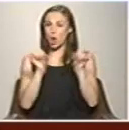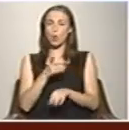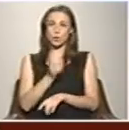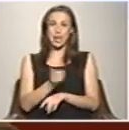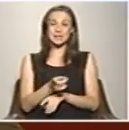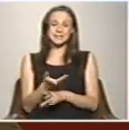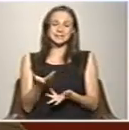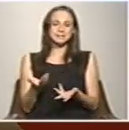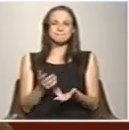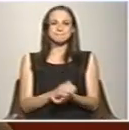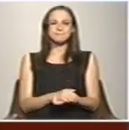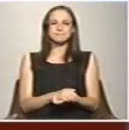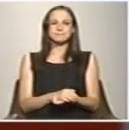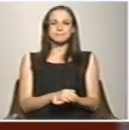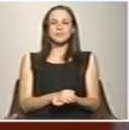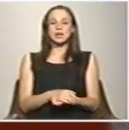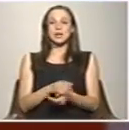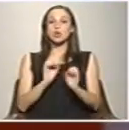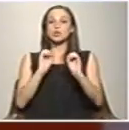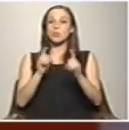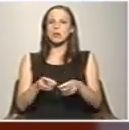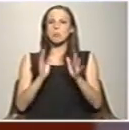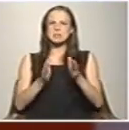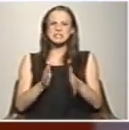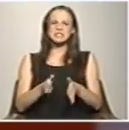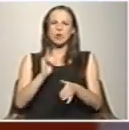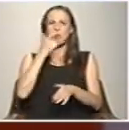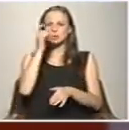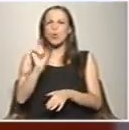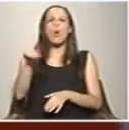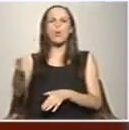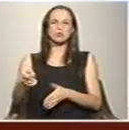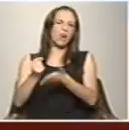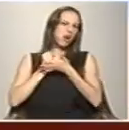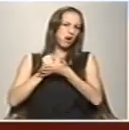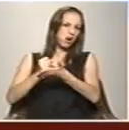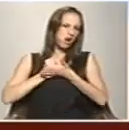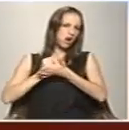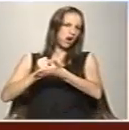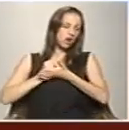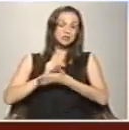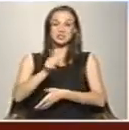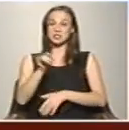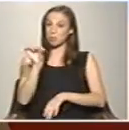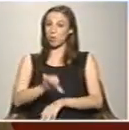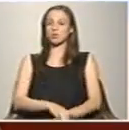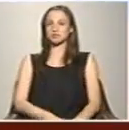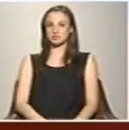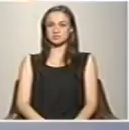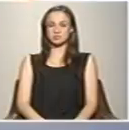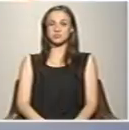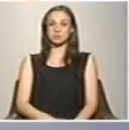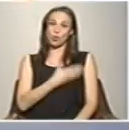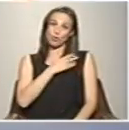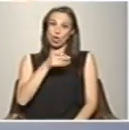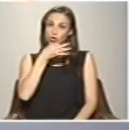O que é pior é quando começam as dependências. E com as dependências vem tudo isto aqui que a doutora falou. E porque vêm